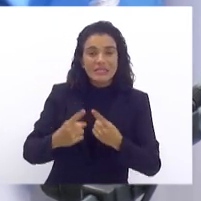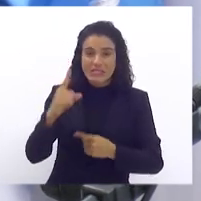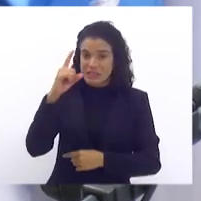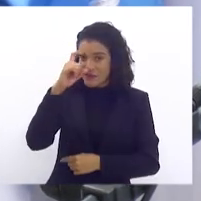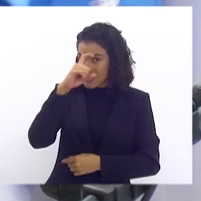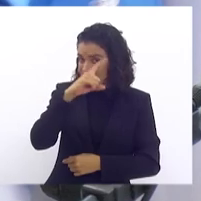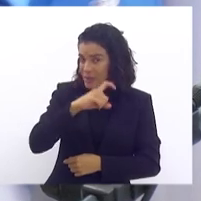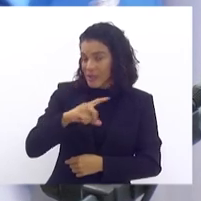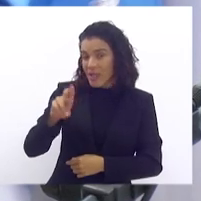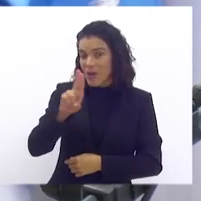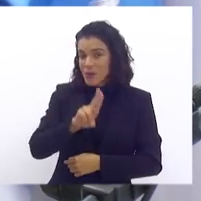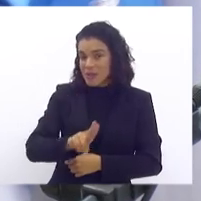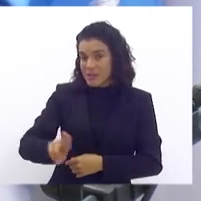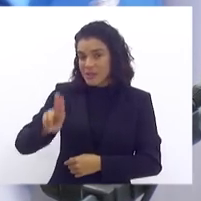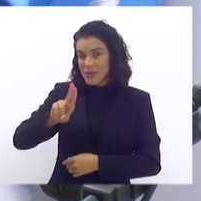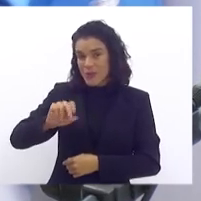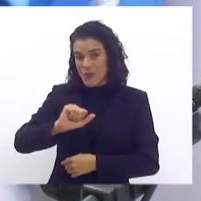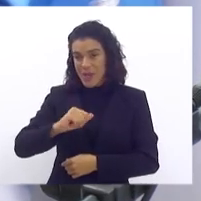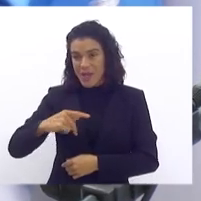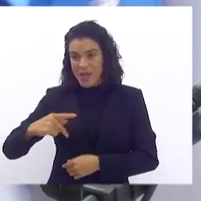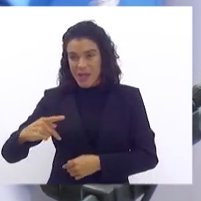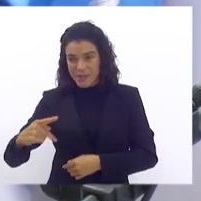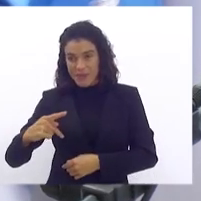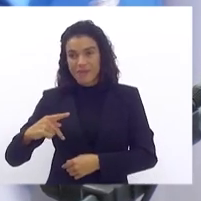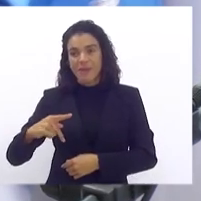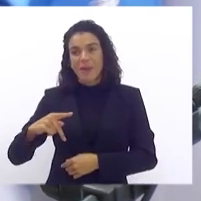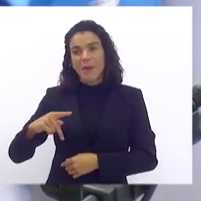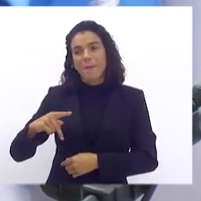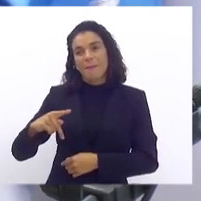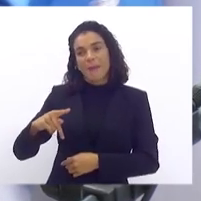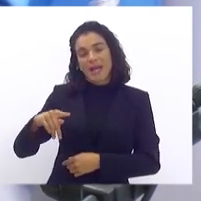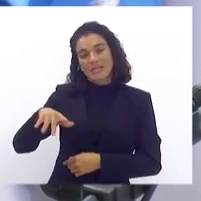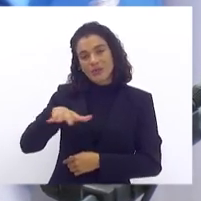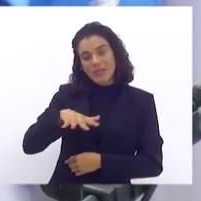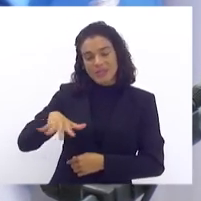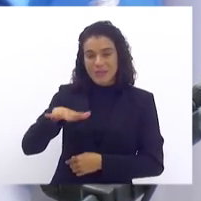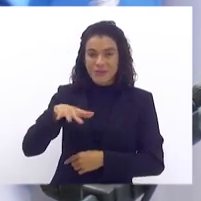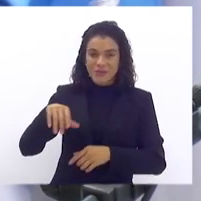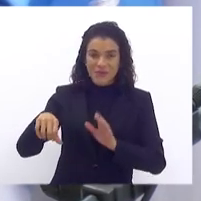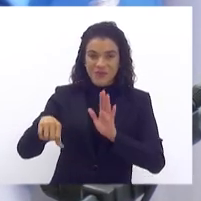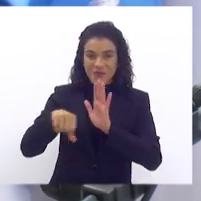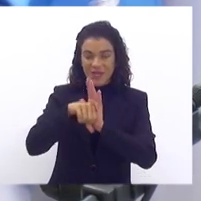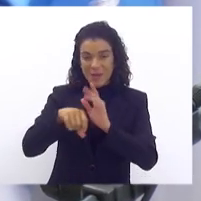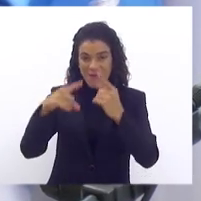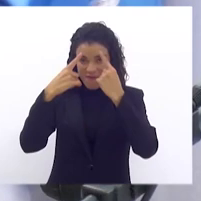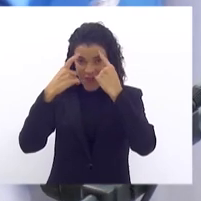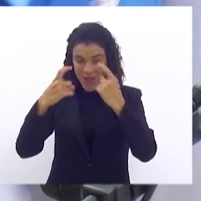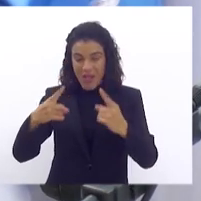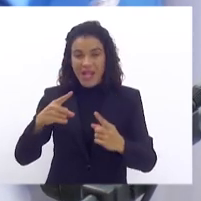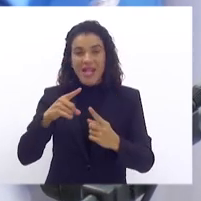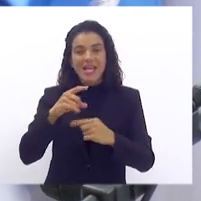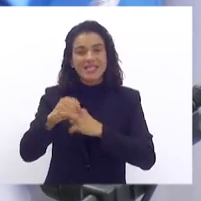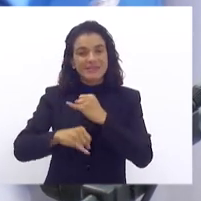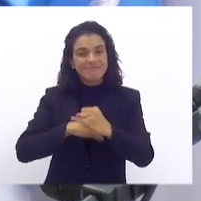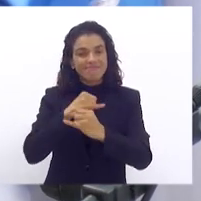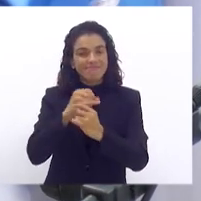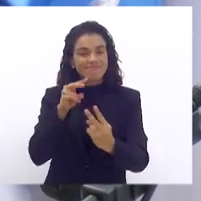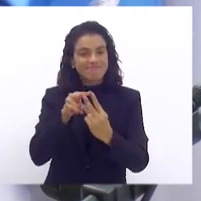a utilização do aplicativo para os casos de violência cibernética. Então, talvez, eu acho que precisa